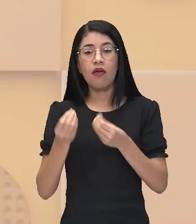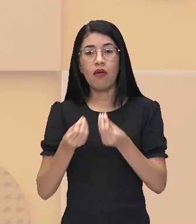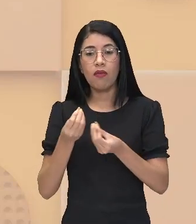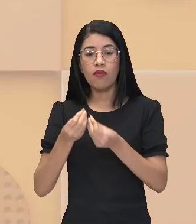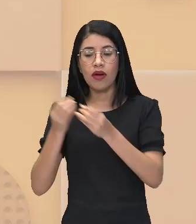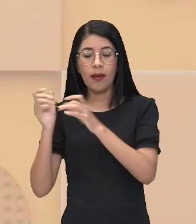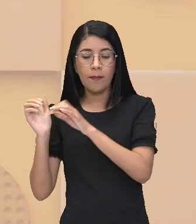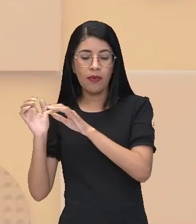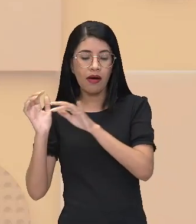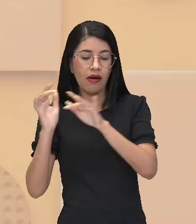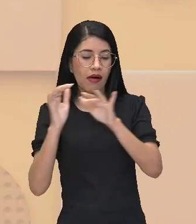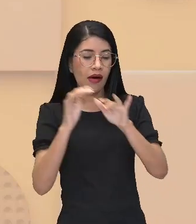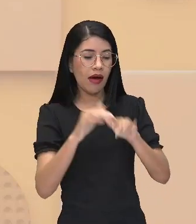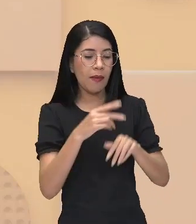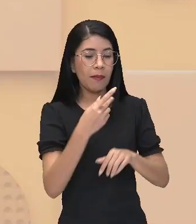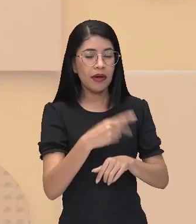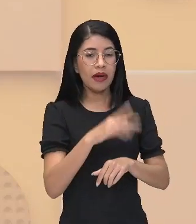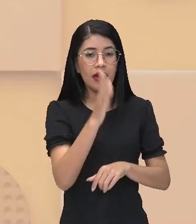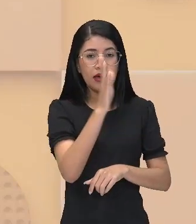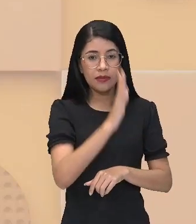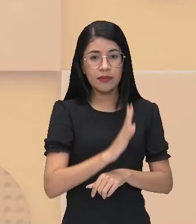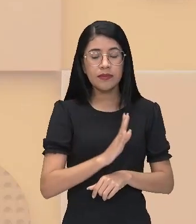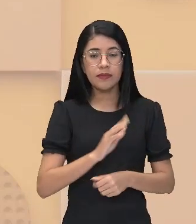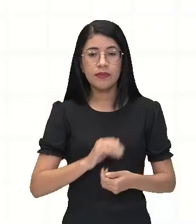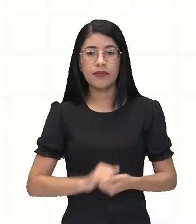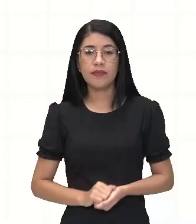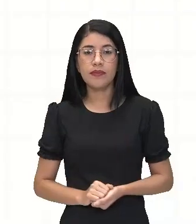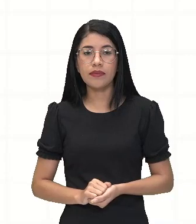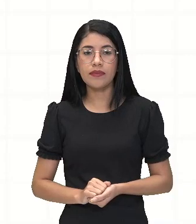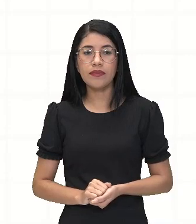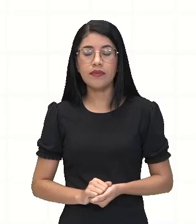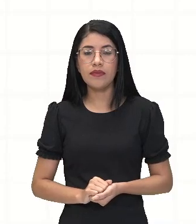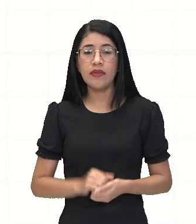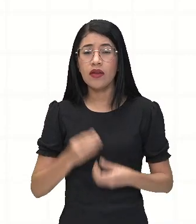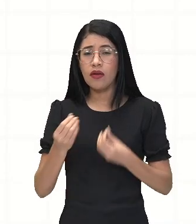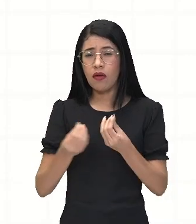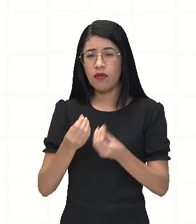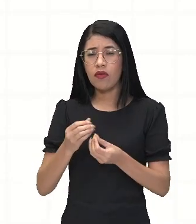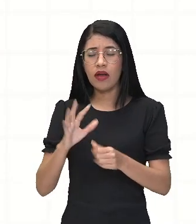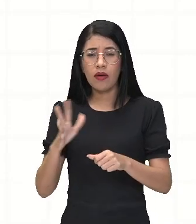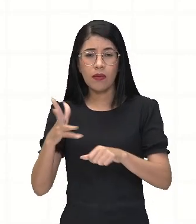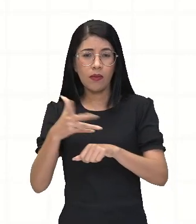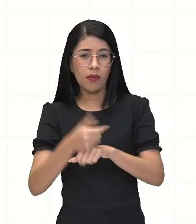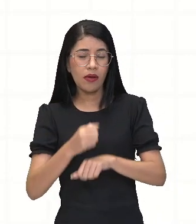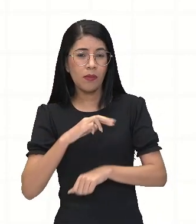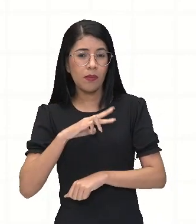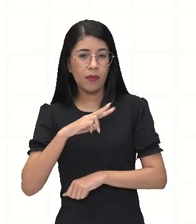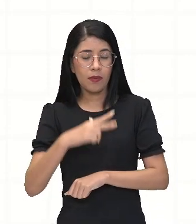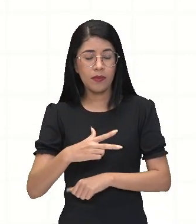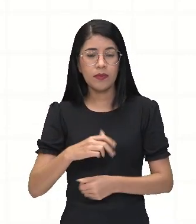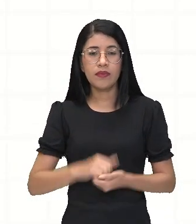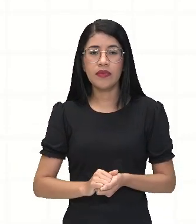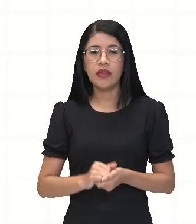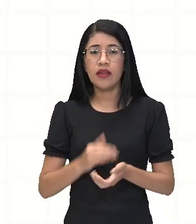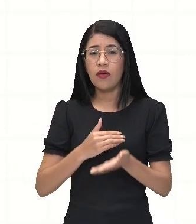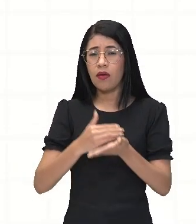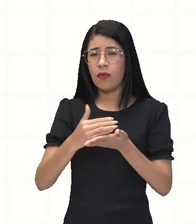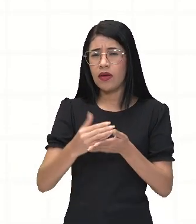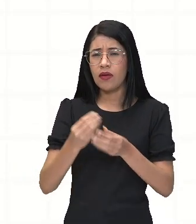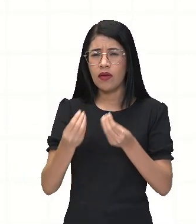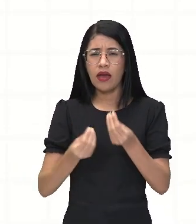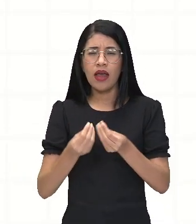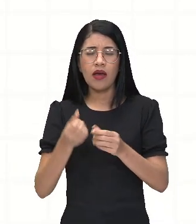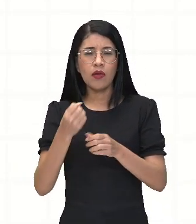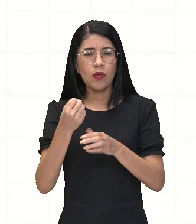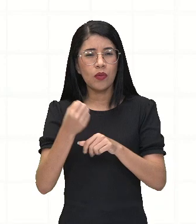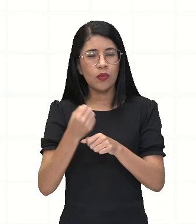e a colonização portuguesa na região. Então, o início da colonização da Amazônia remonta aos primeiros anos